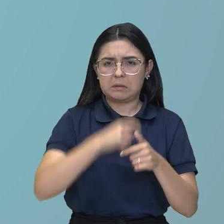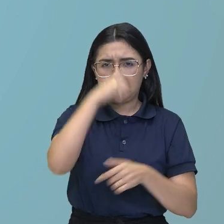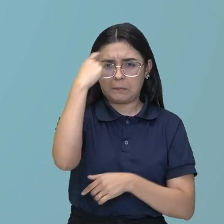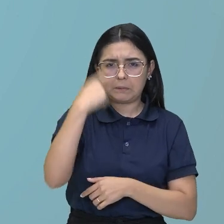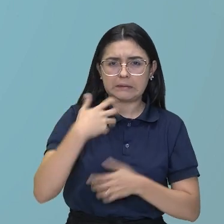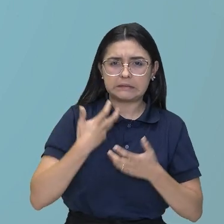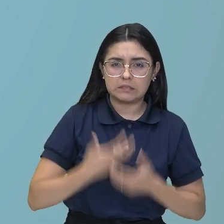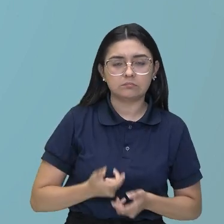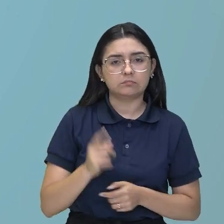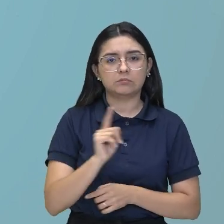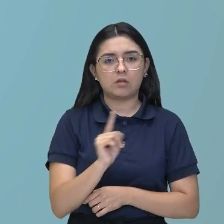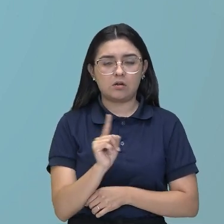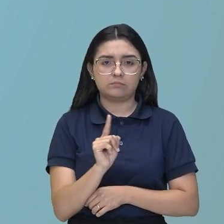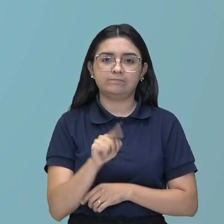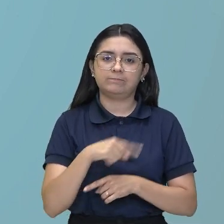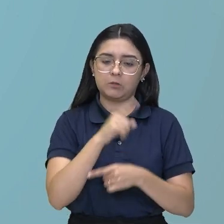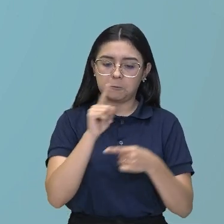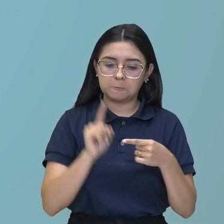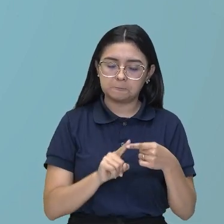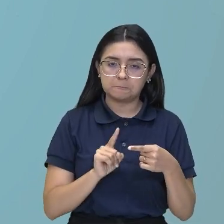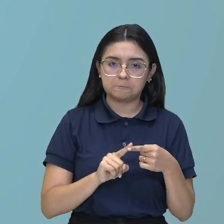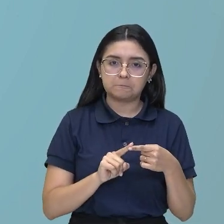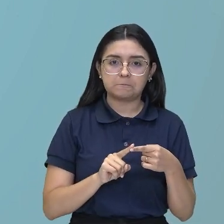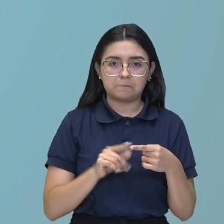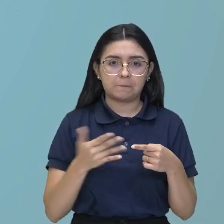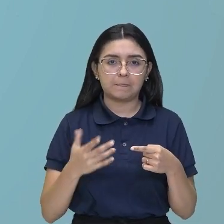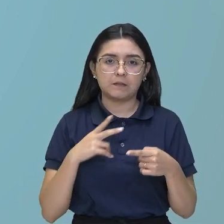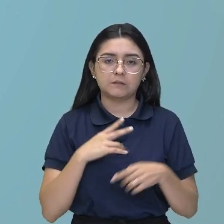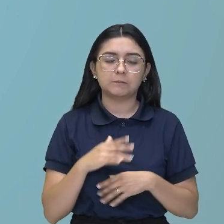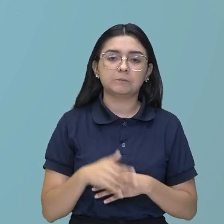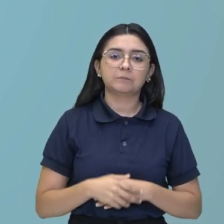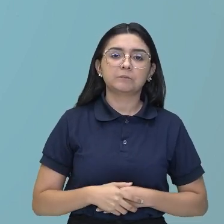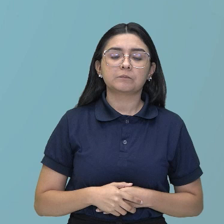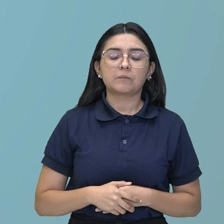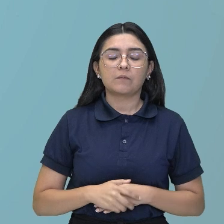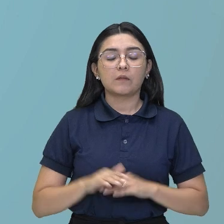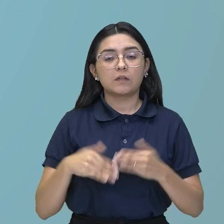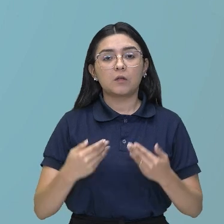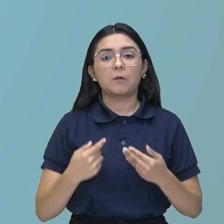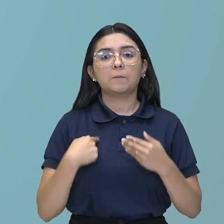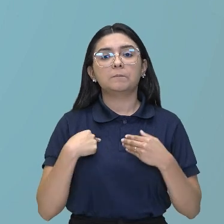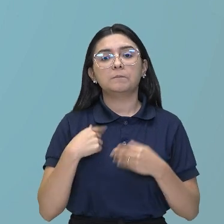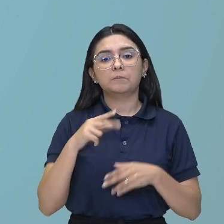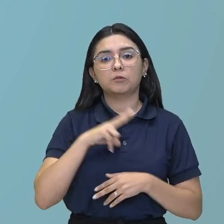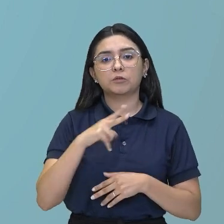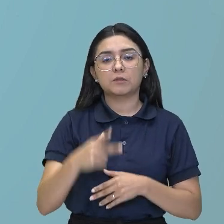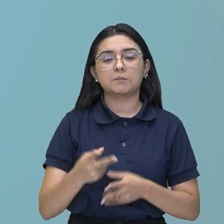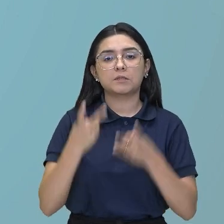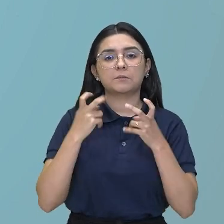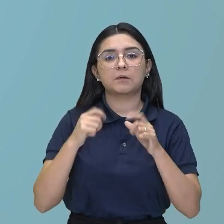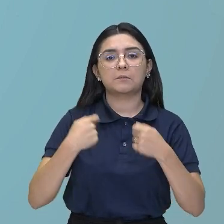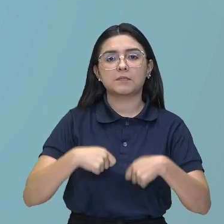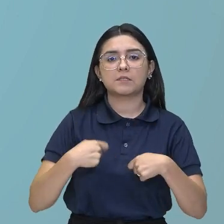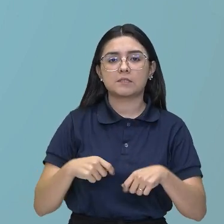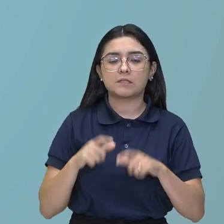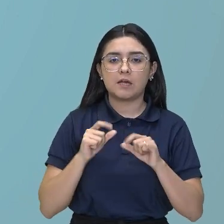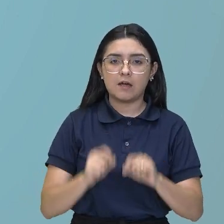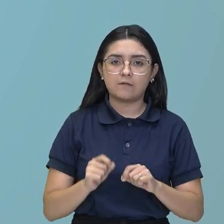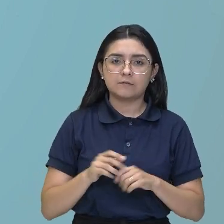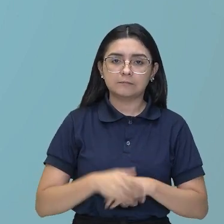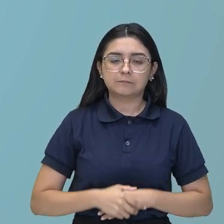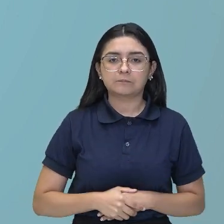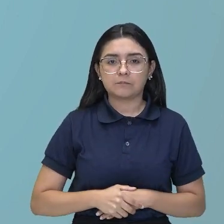primeiro motivo aí levou então a essa necessidade de os portugueses trazerem escravos para